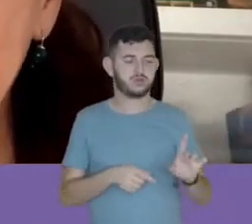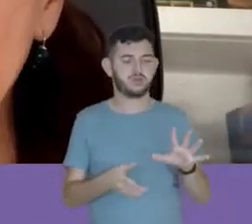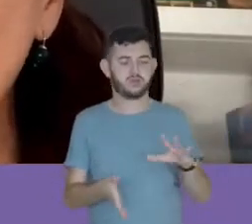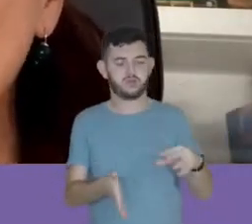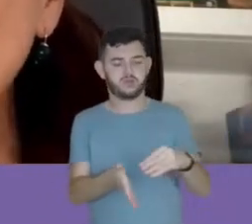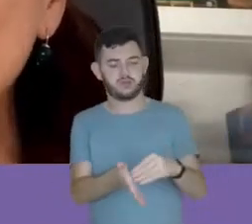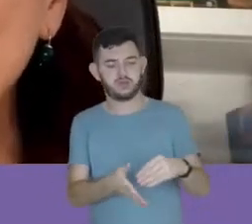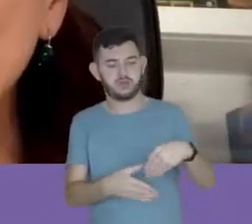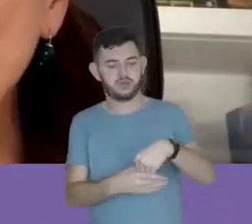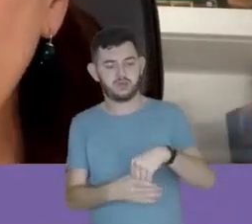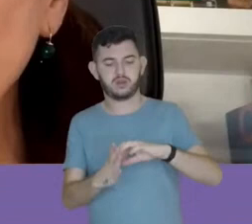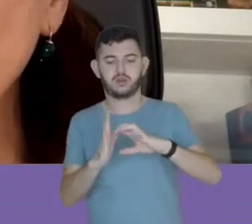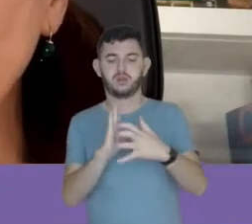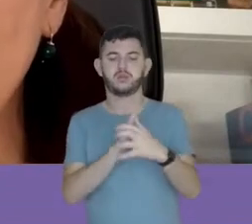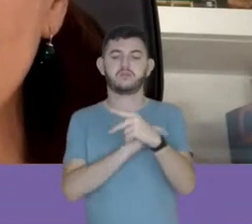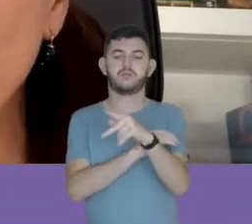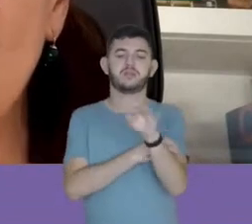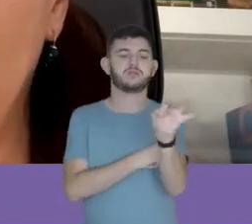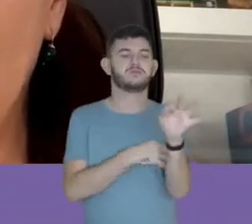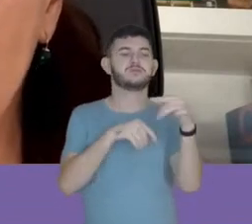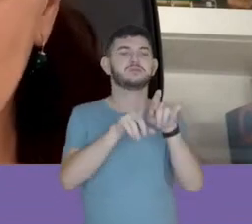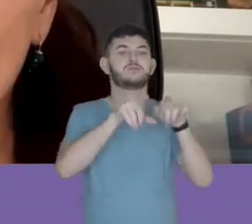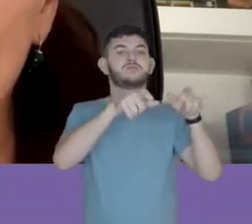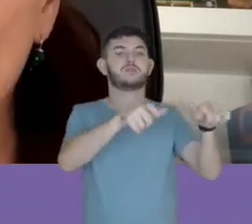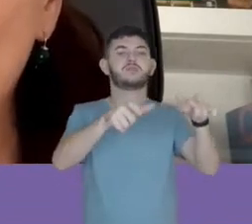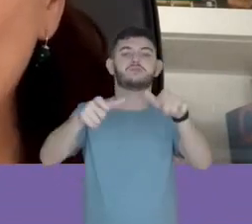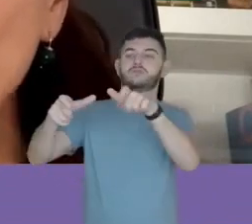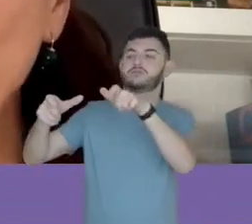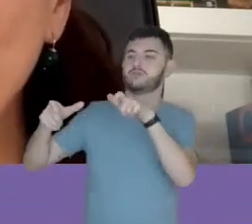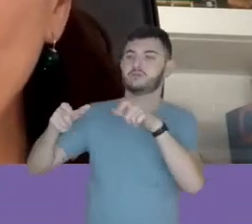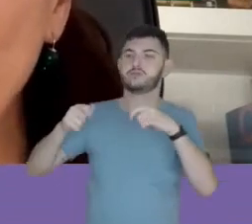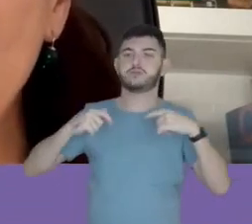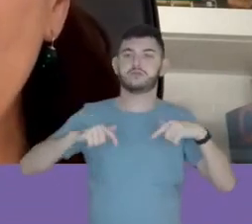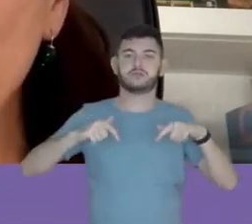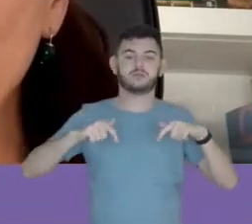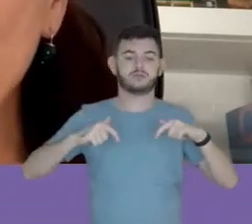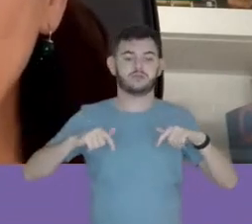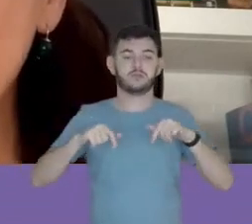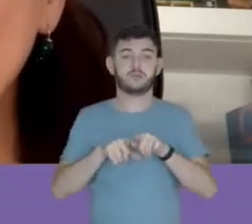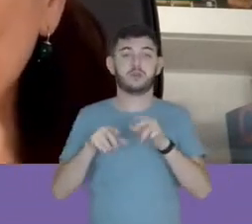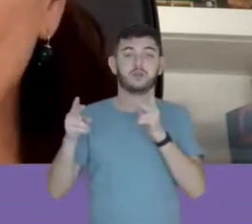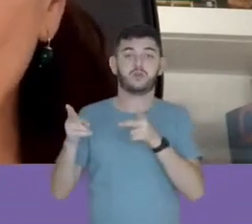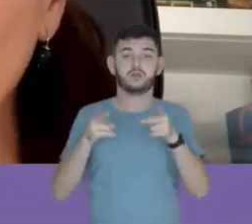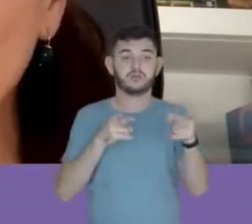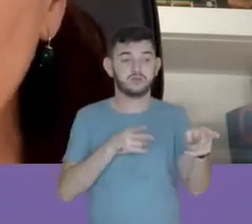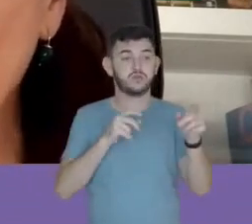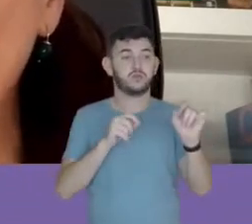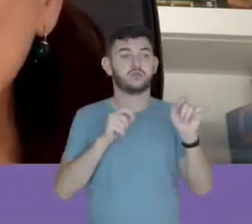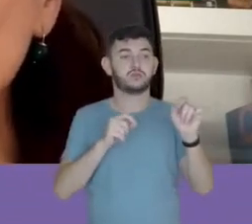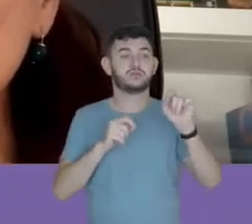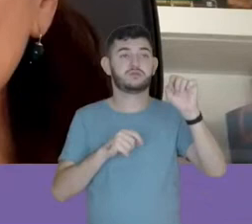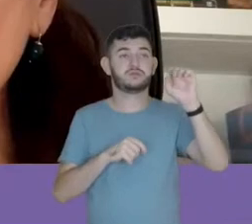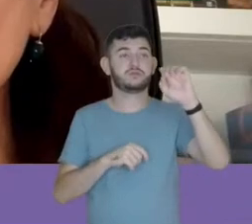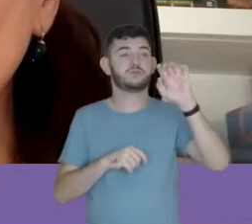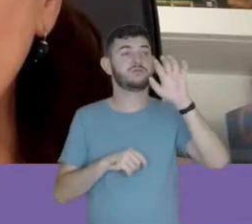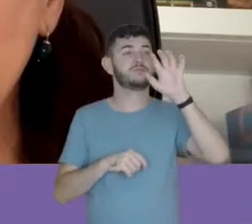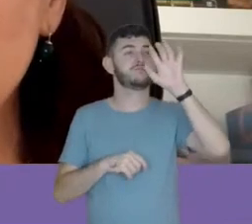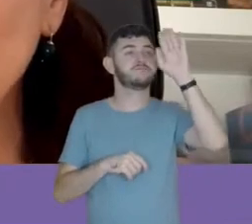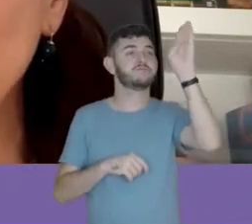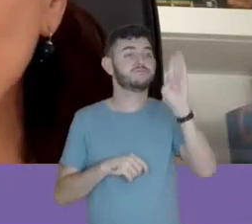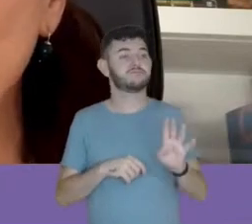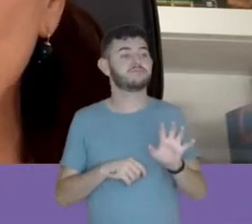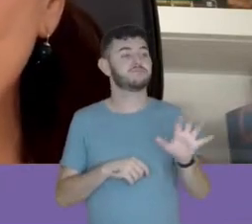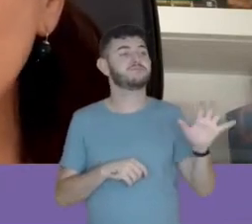do PT, continuem nos locais de trabalho, continuem nos territórios, continuem